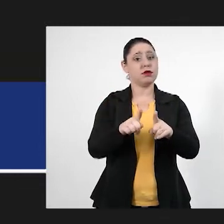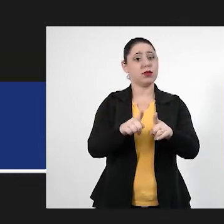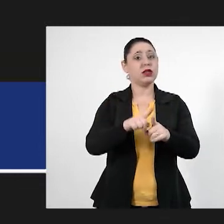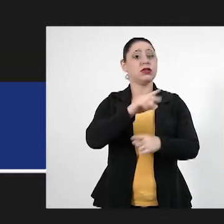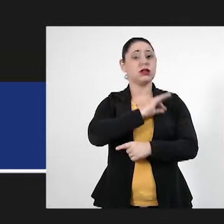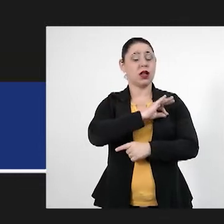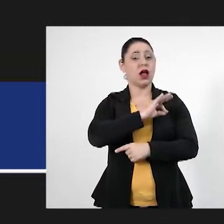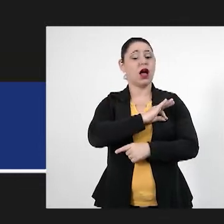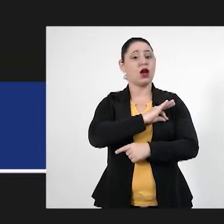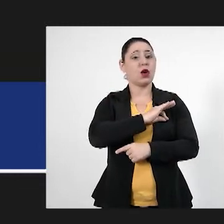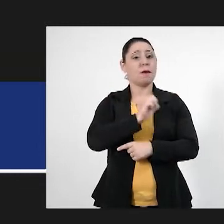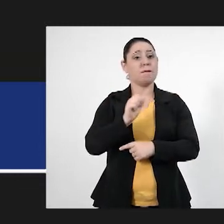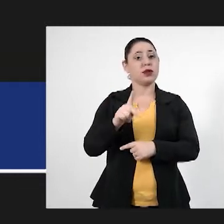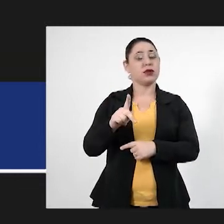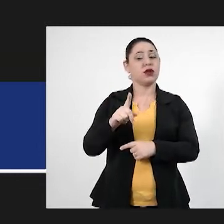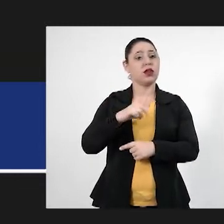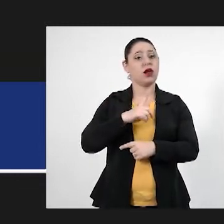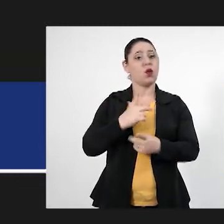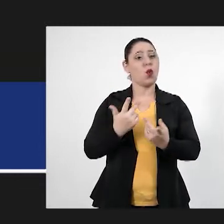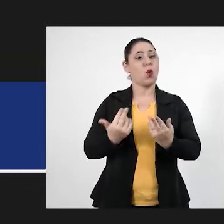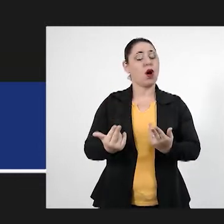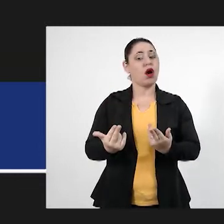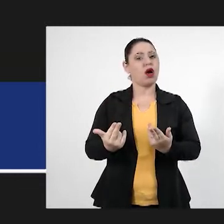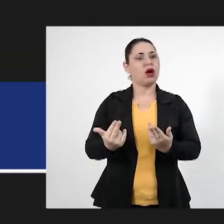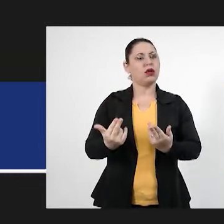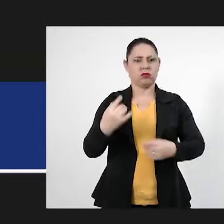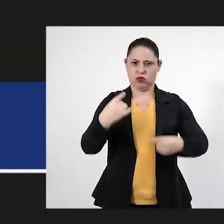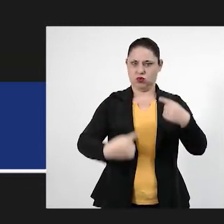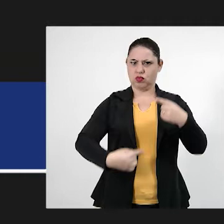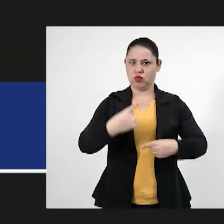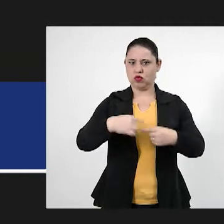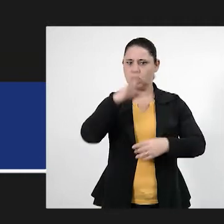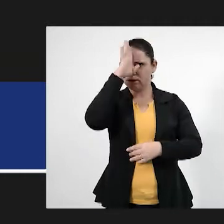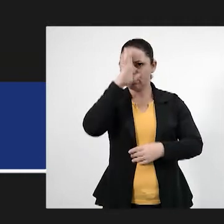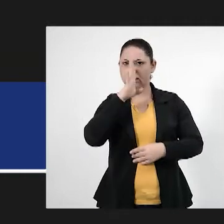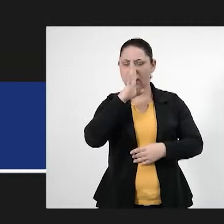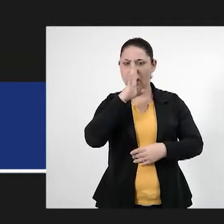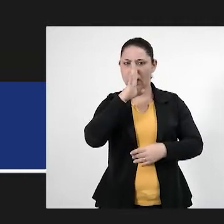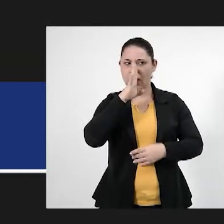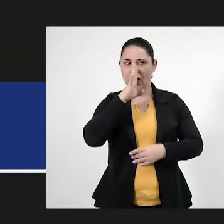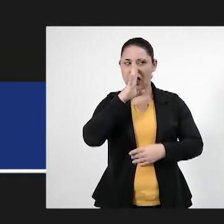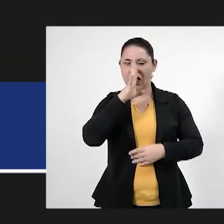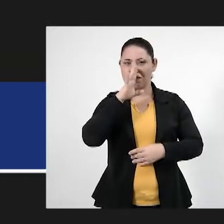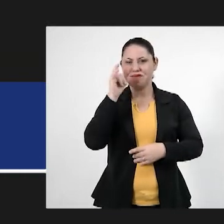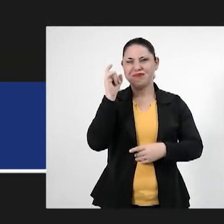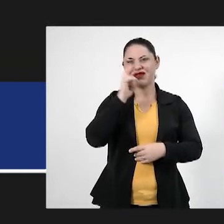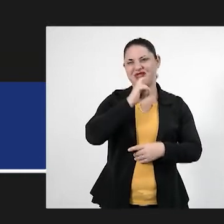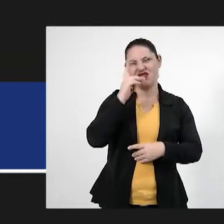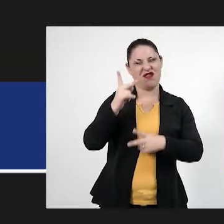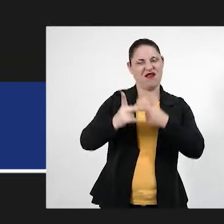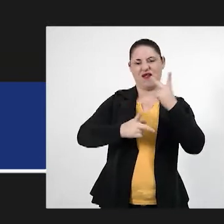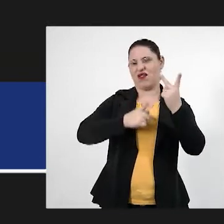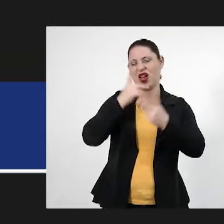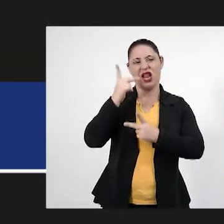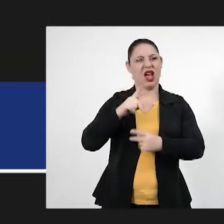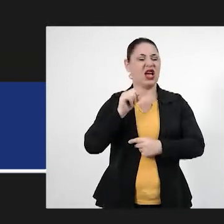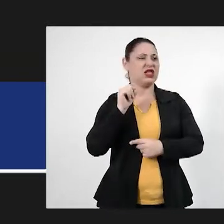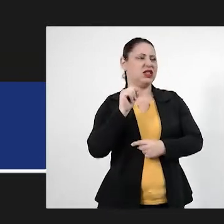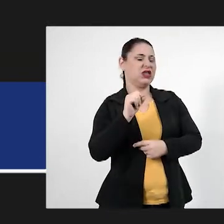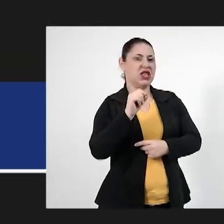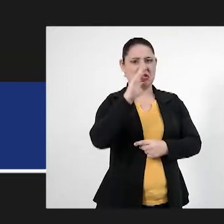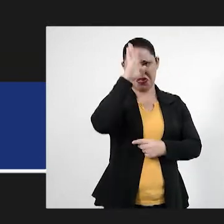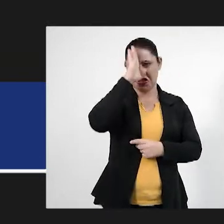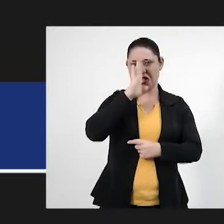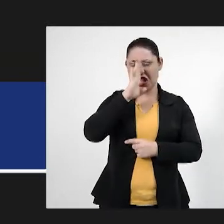aposentados e os pensionistas. Por que nós não discutimos aqui essa isenção? É uma